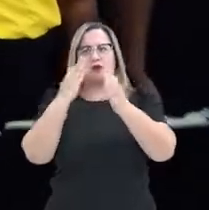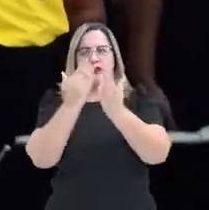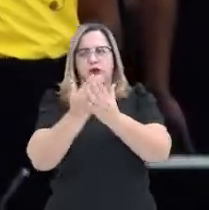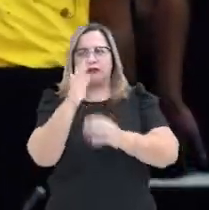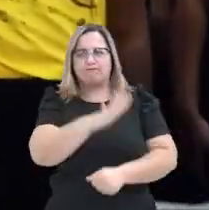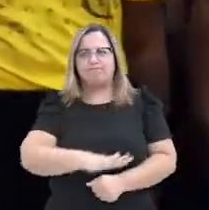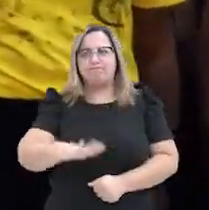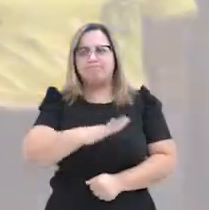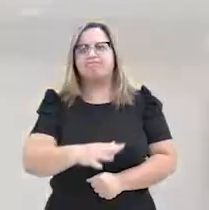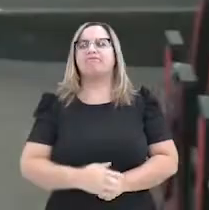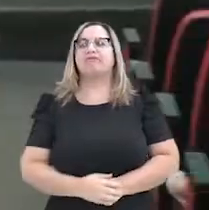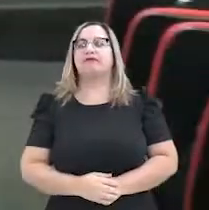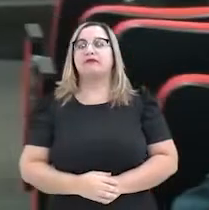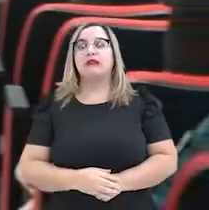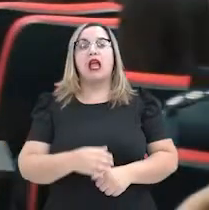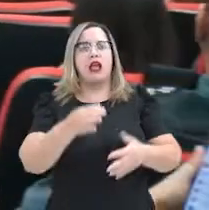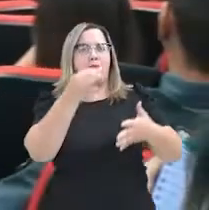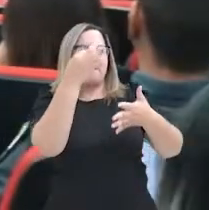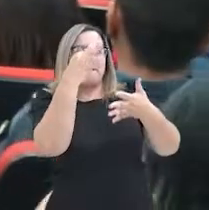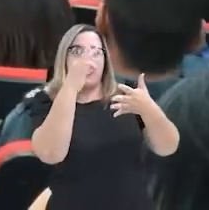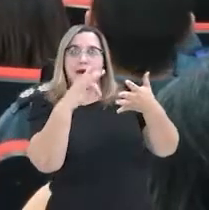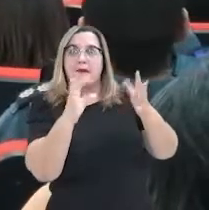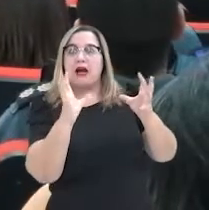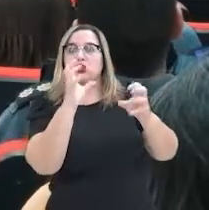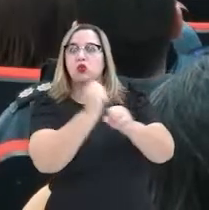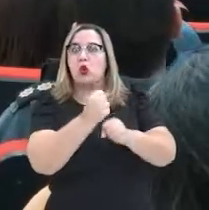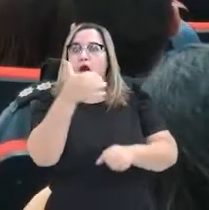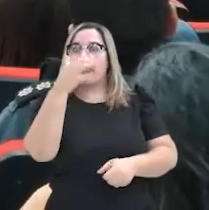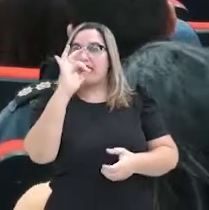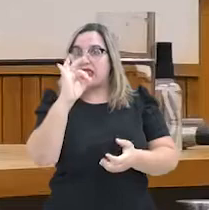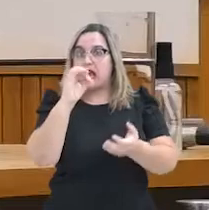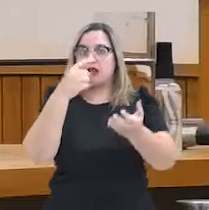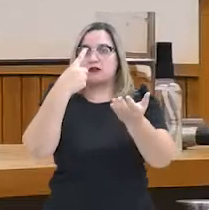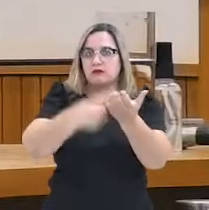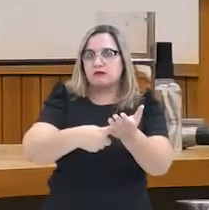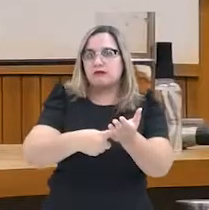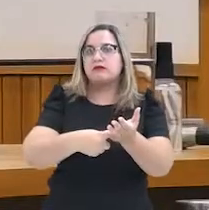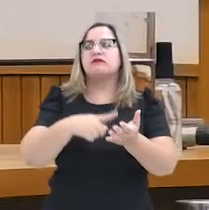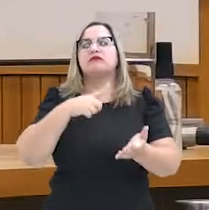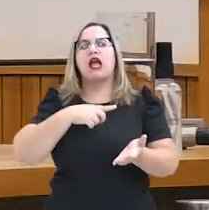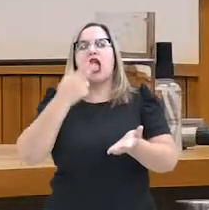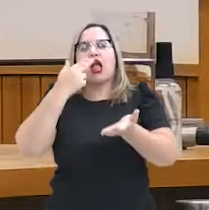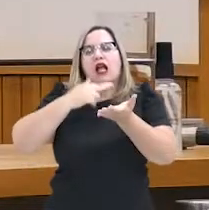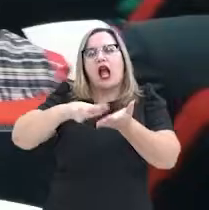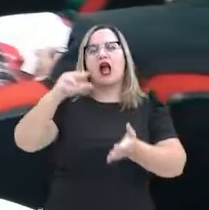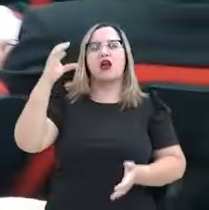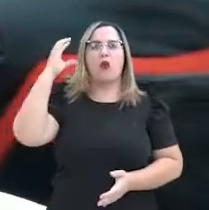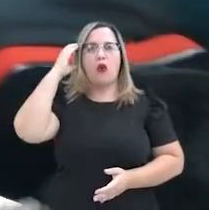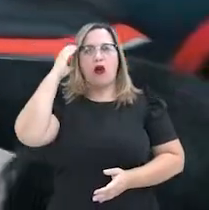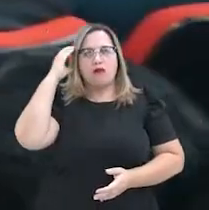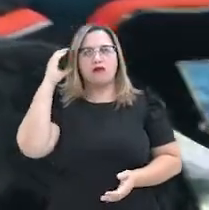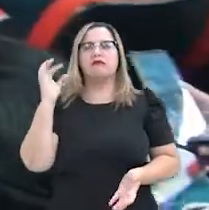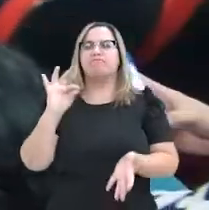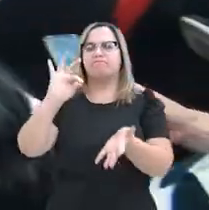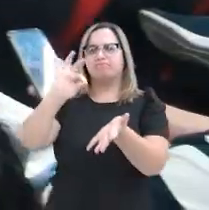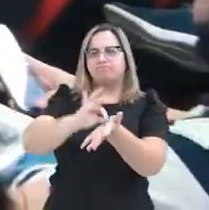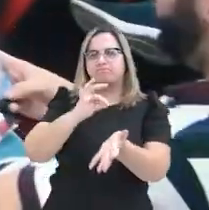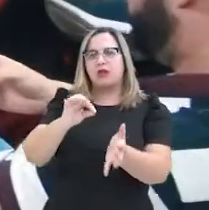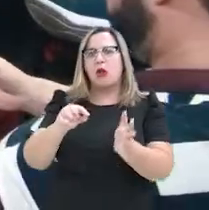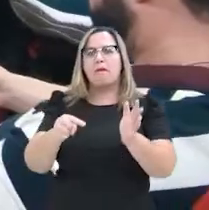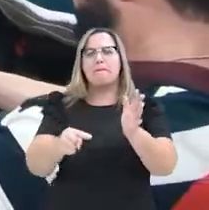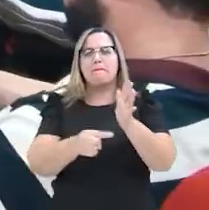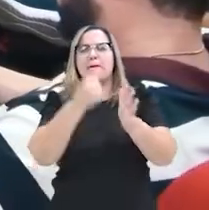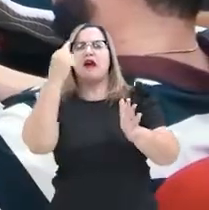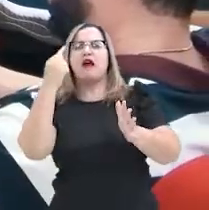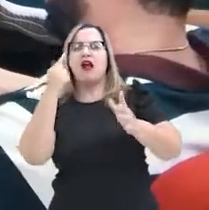ambiente escolar. Ao todo, 10 compromissos constam na Carta Cuiabá, assinada durante o